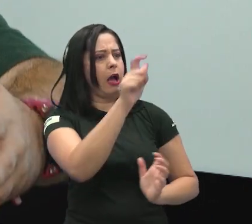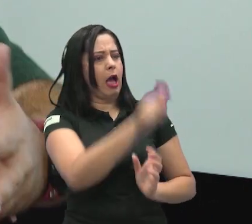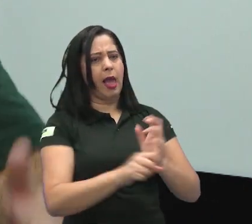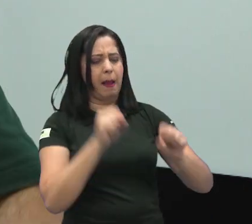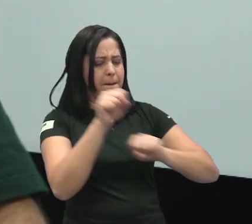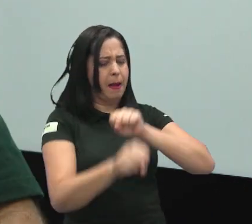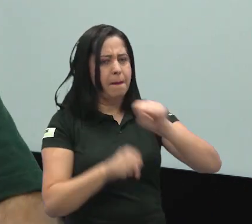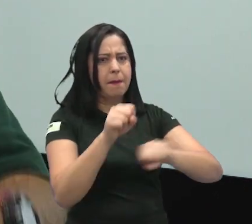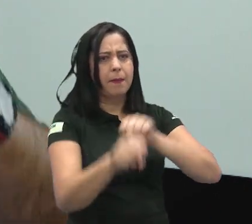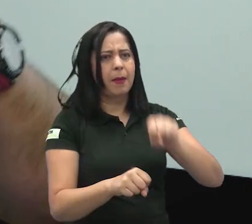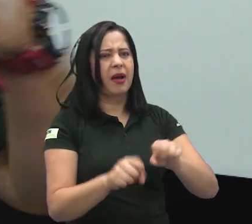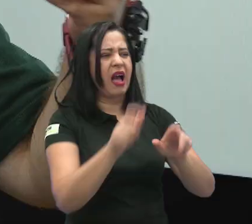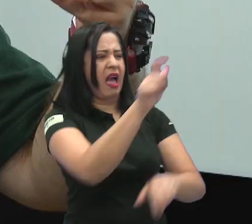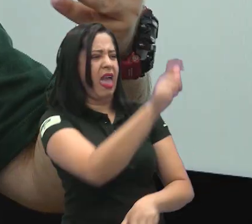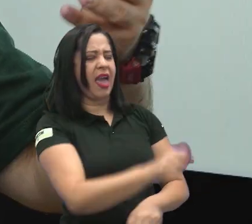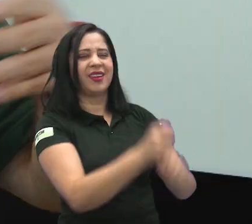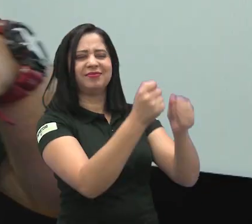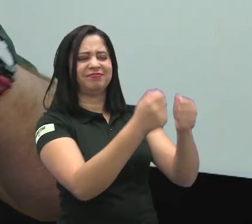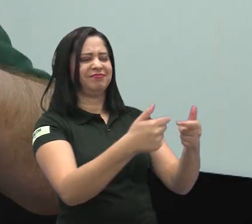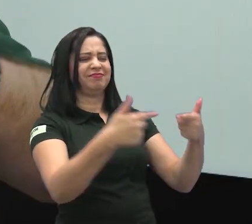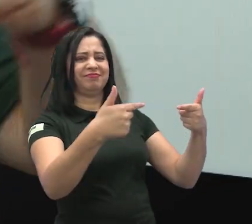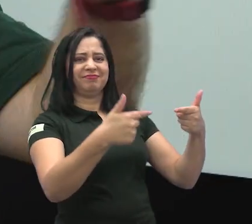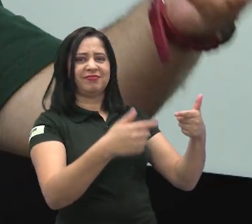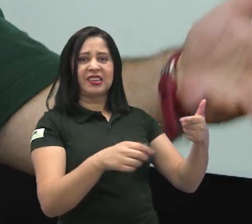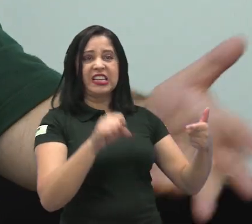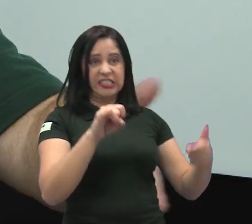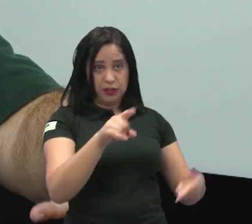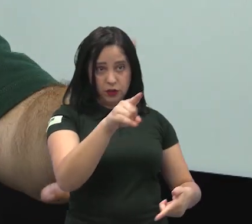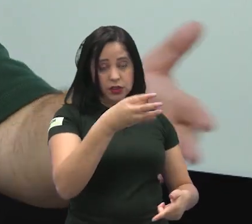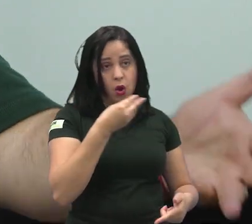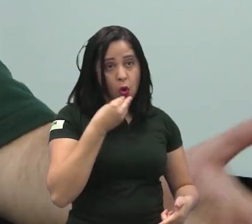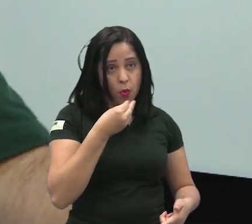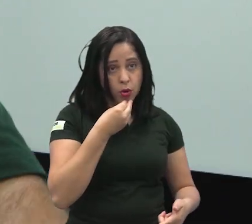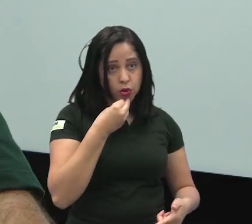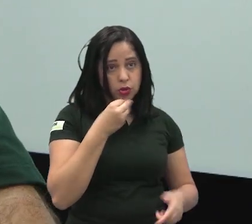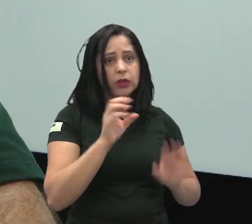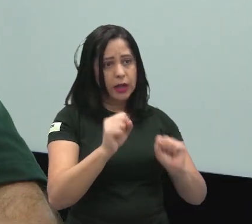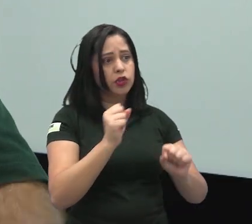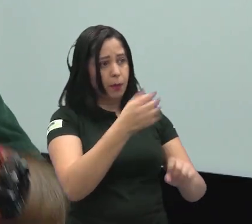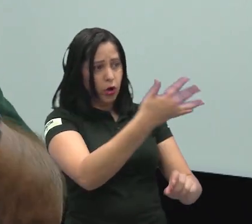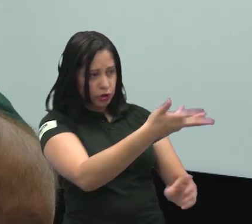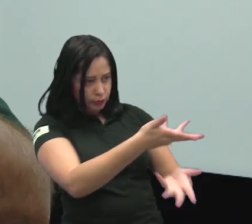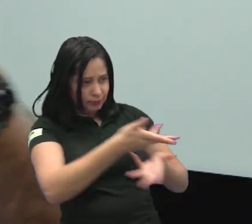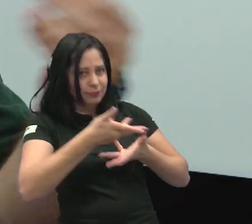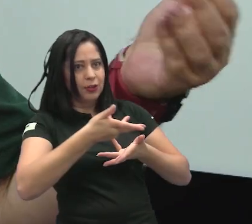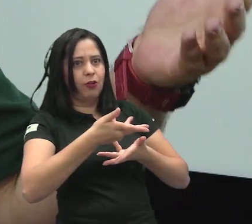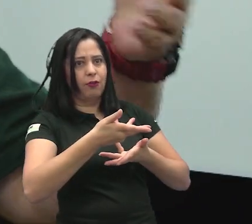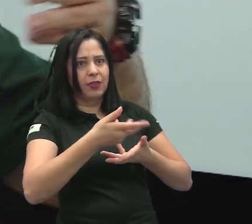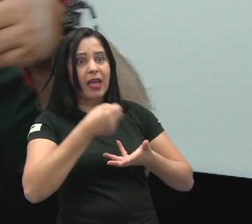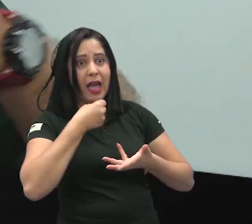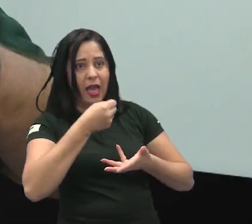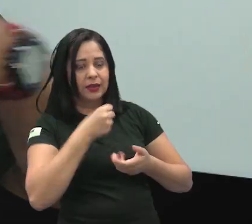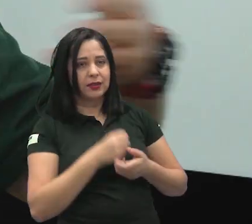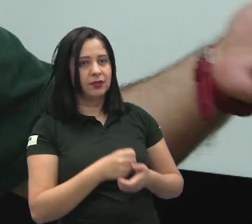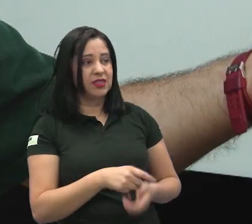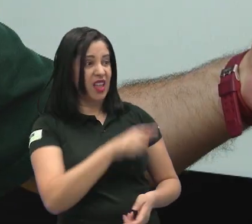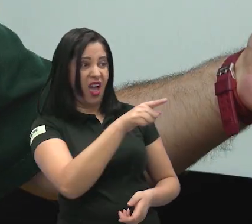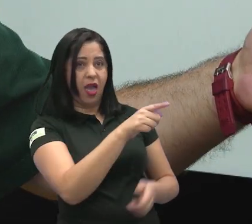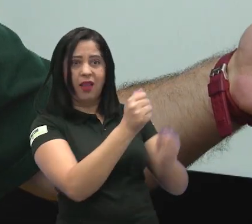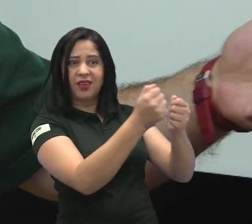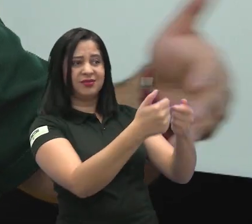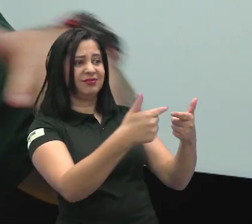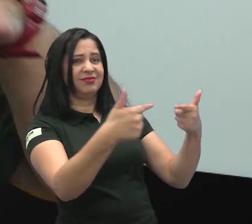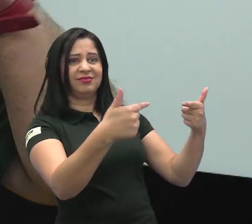e tudo mais. E é uma simpatia. Se você tiver a oportunidade de conversar com ela, você vai ver que o sorriso dela é